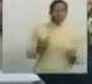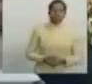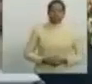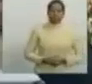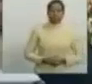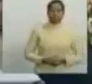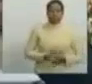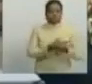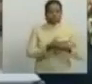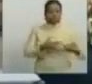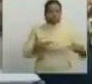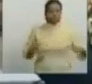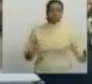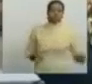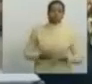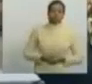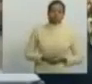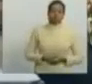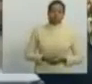coisas.